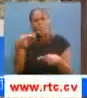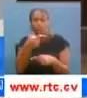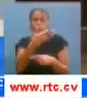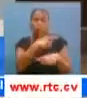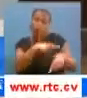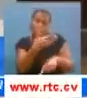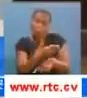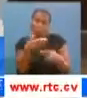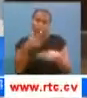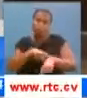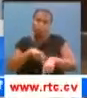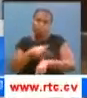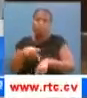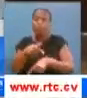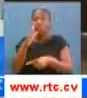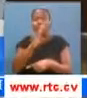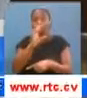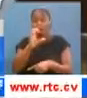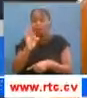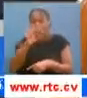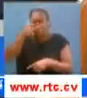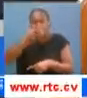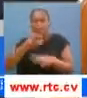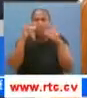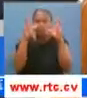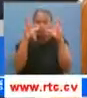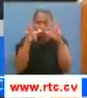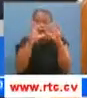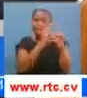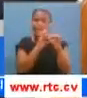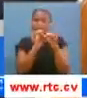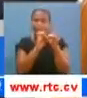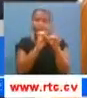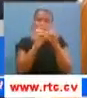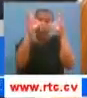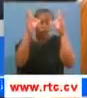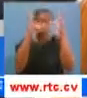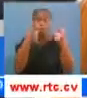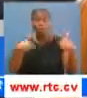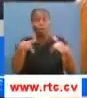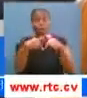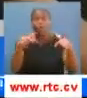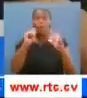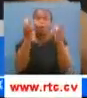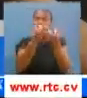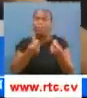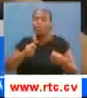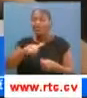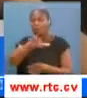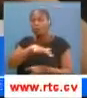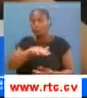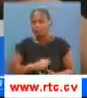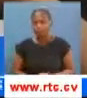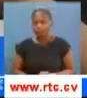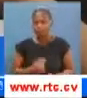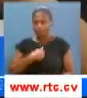de duração para Jorge Carlos Fonseca inteirar-se de questões da ordem do dia da economia nacional. Eu disse ao Sr.